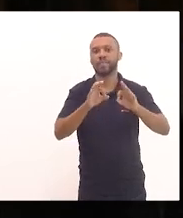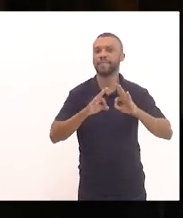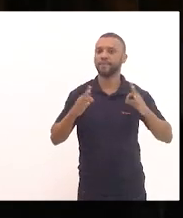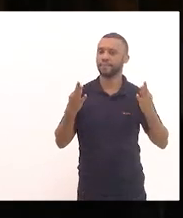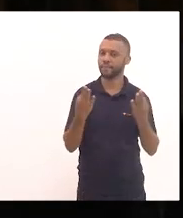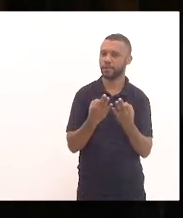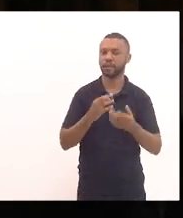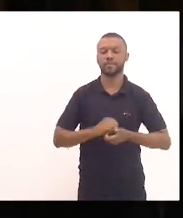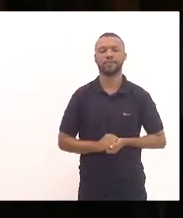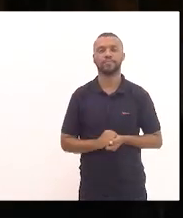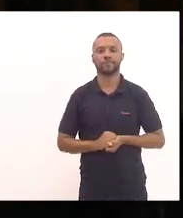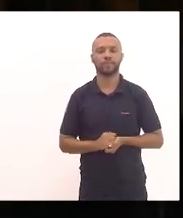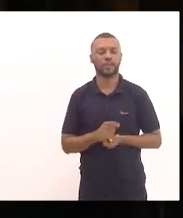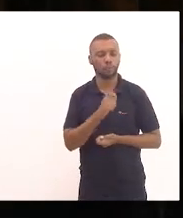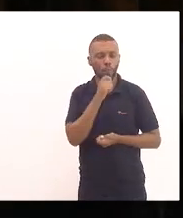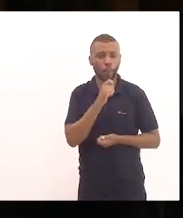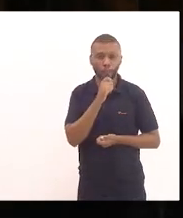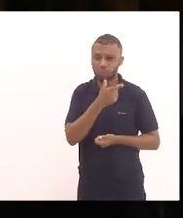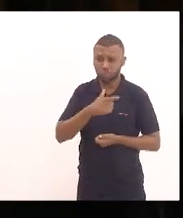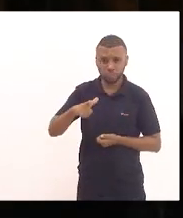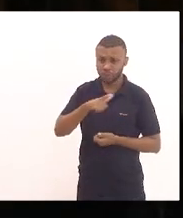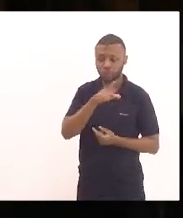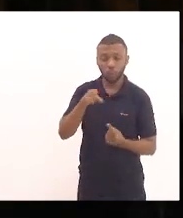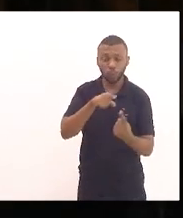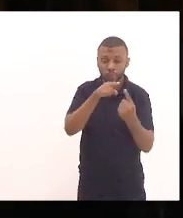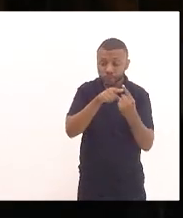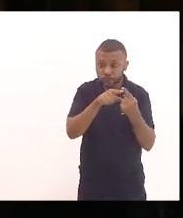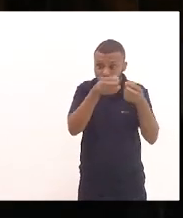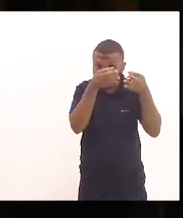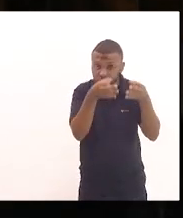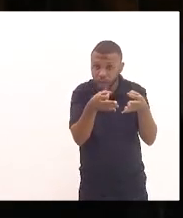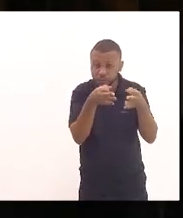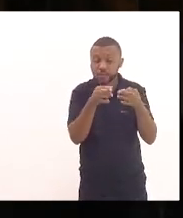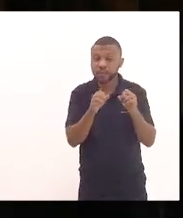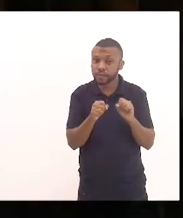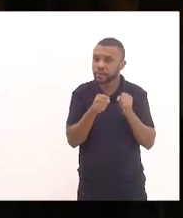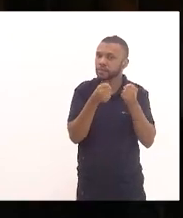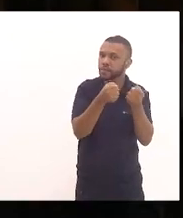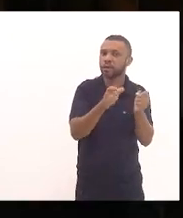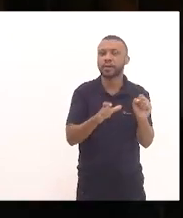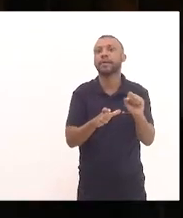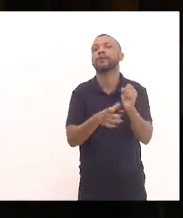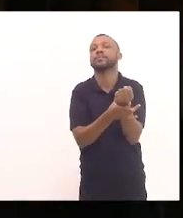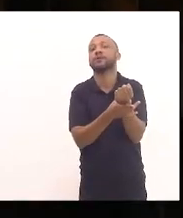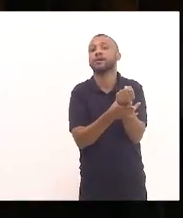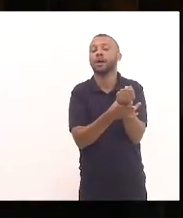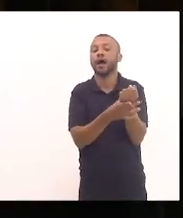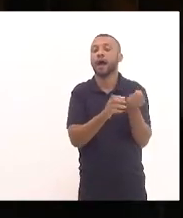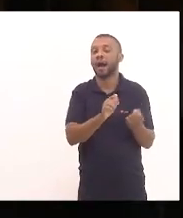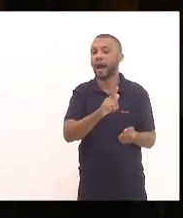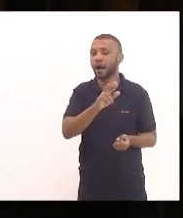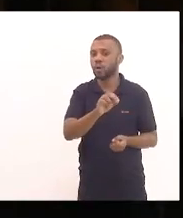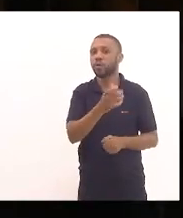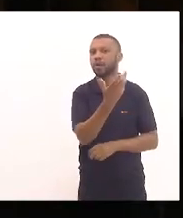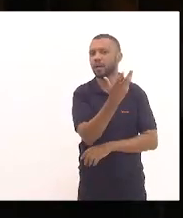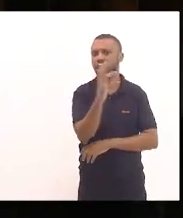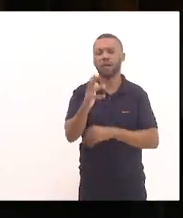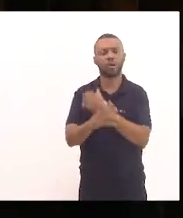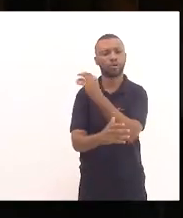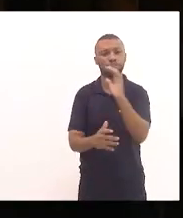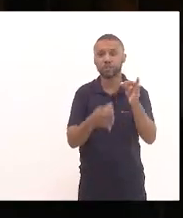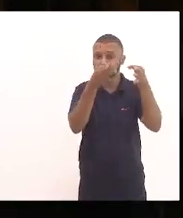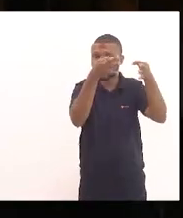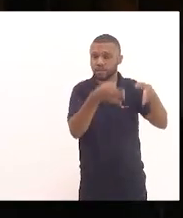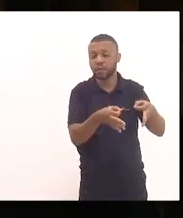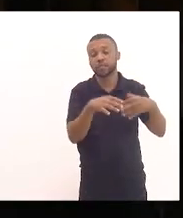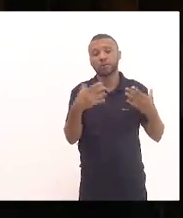não tinha o objetivo final de garantir a agroecologia de maneira concreta. Então, o projeto de lei do